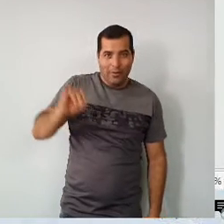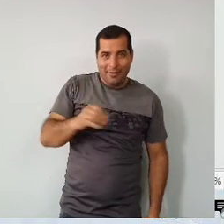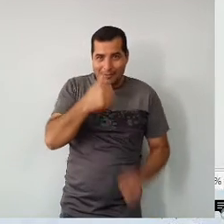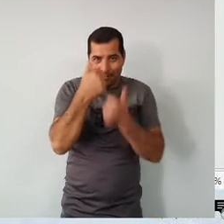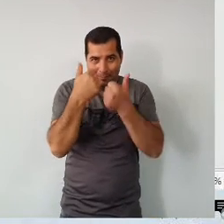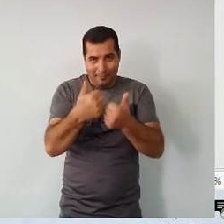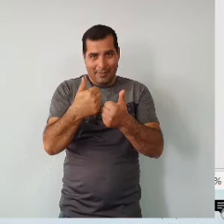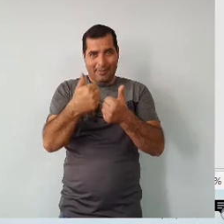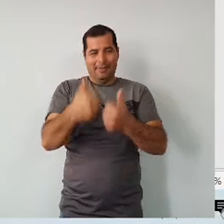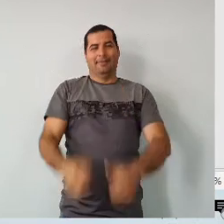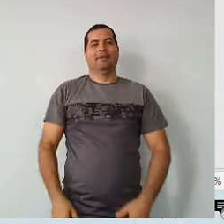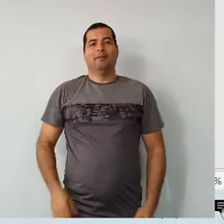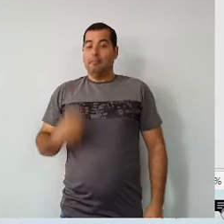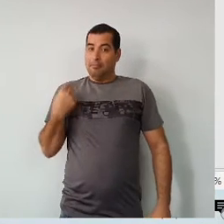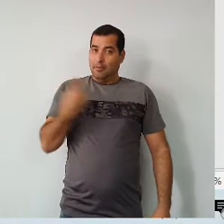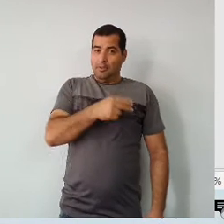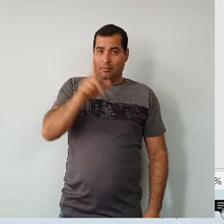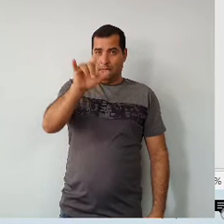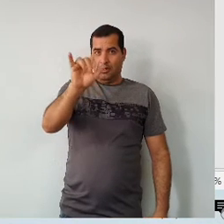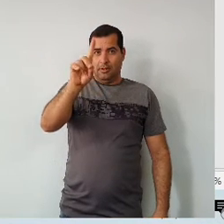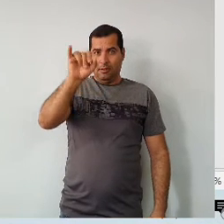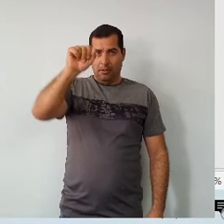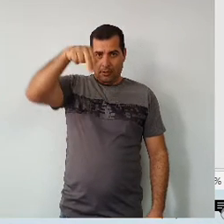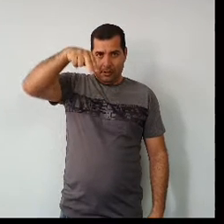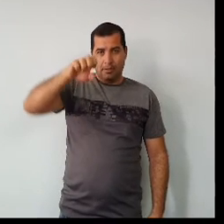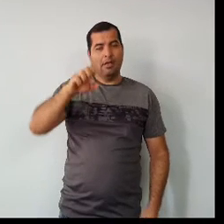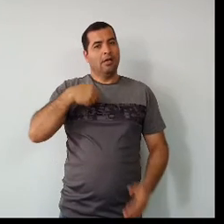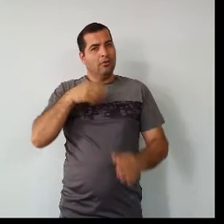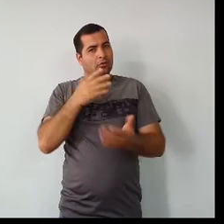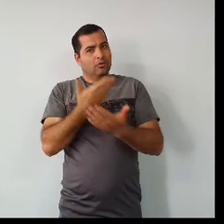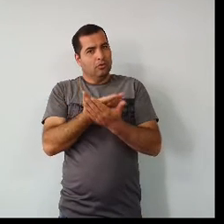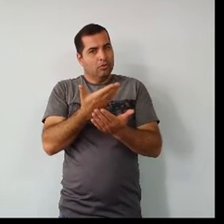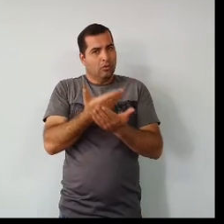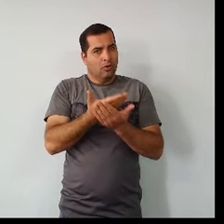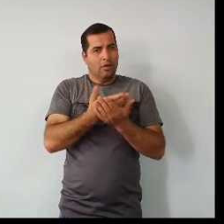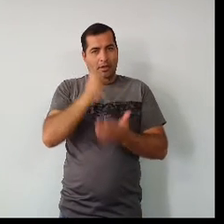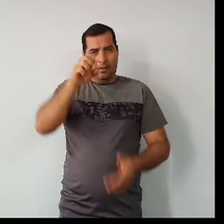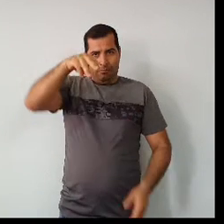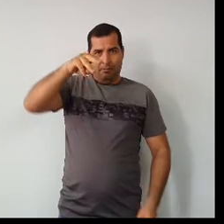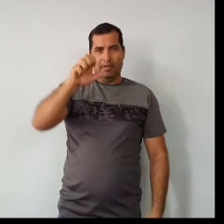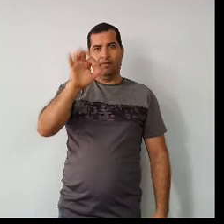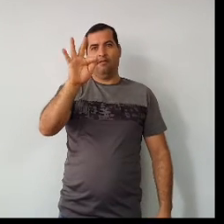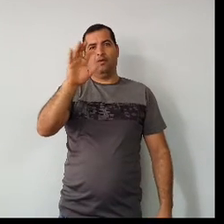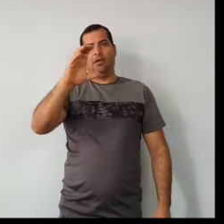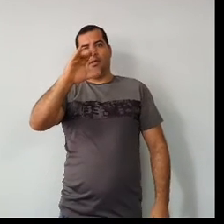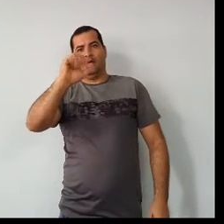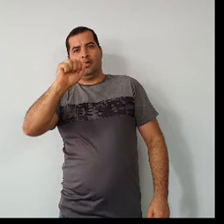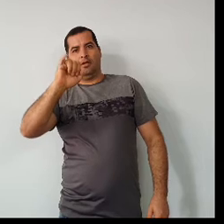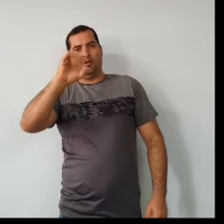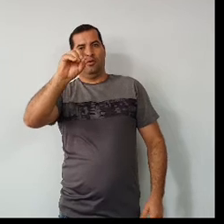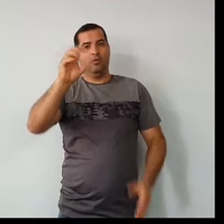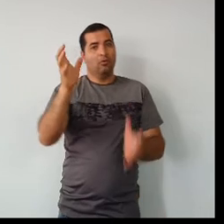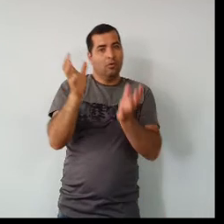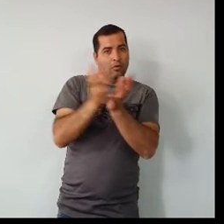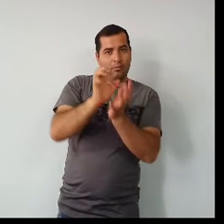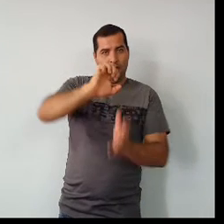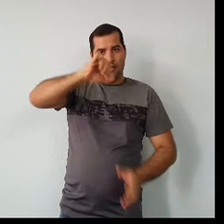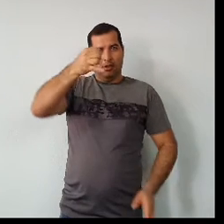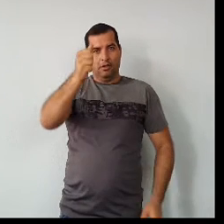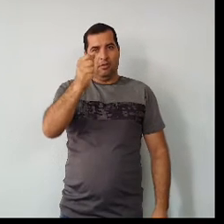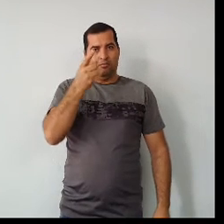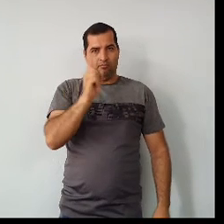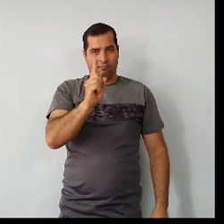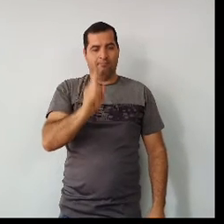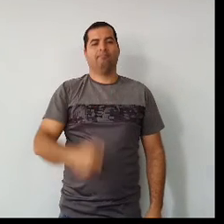Olá pessoal, tudo bem com vocês? Meu nome é Lidiane, sou professora na escola MF Caio com o grupo do EJA